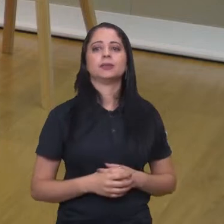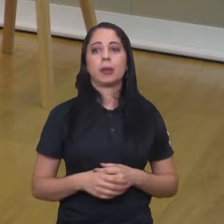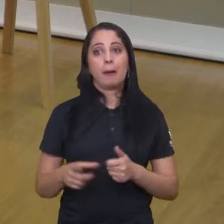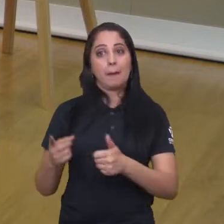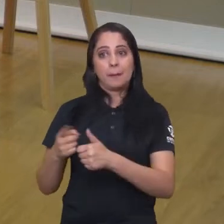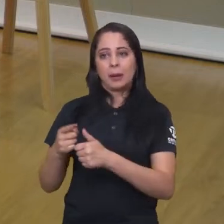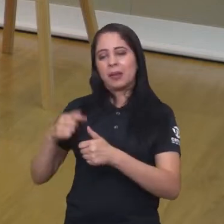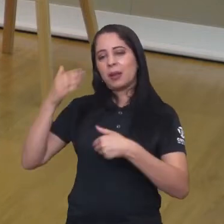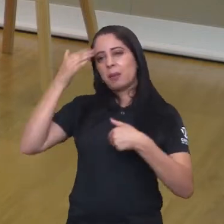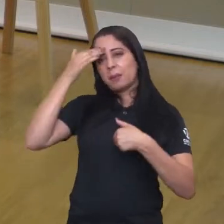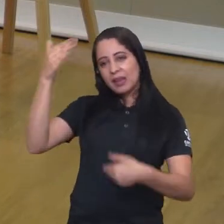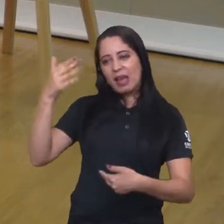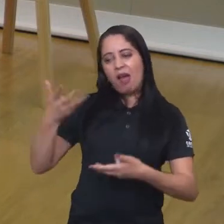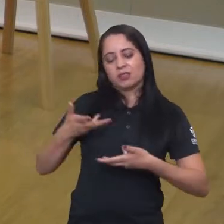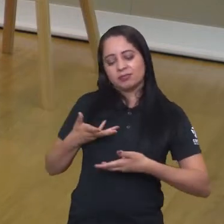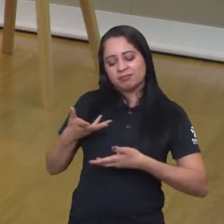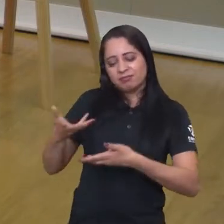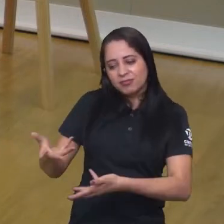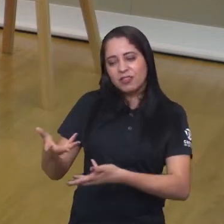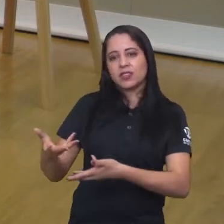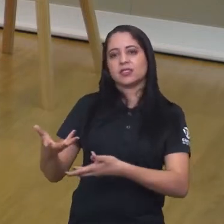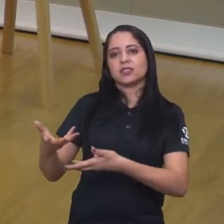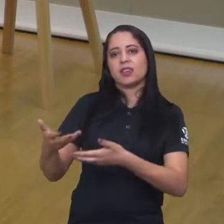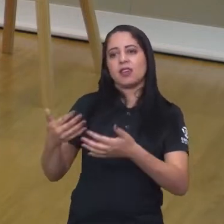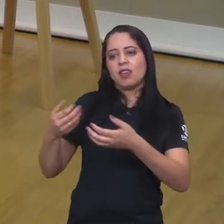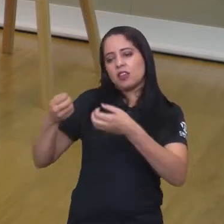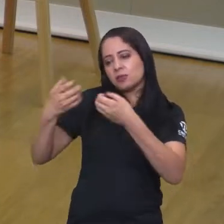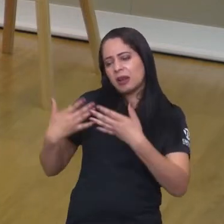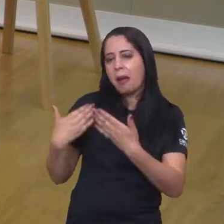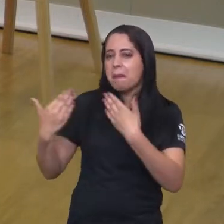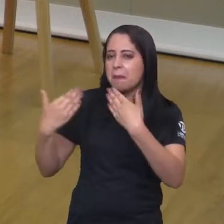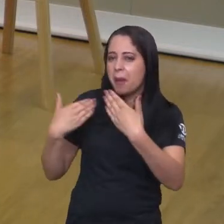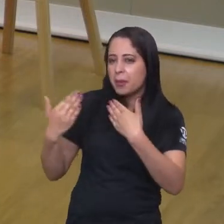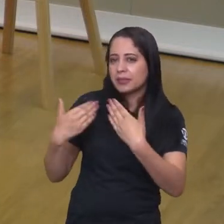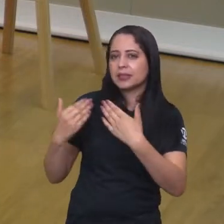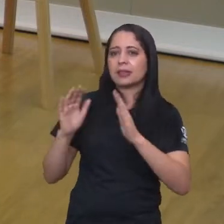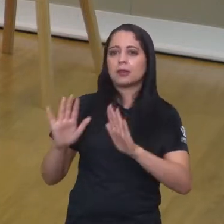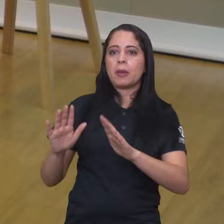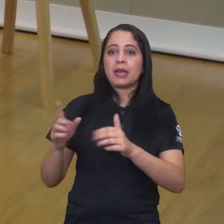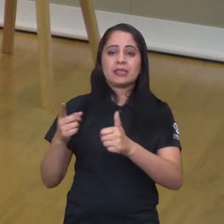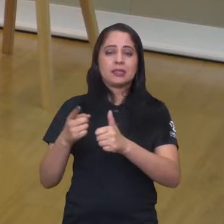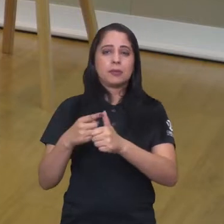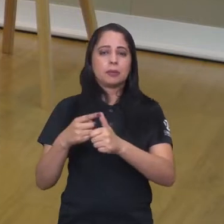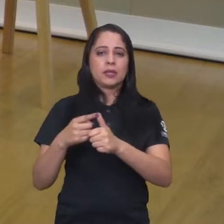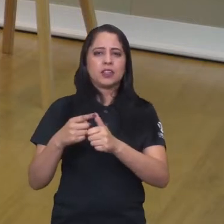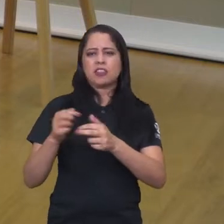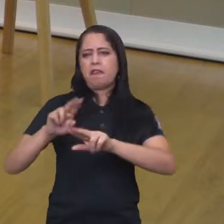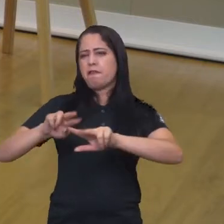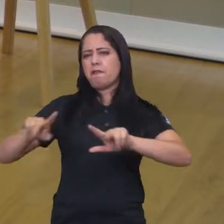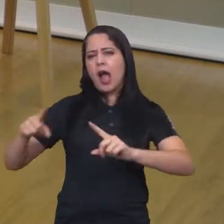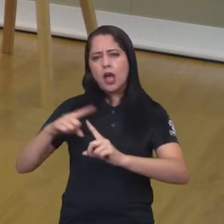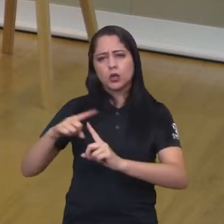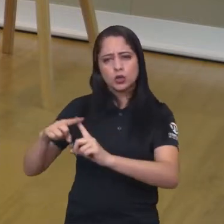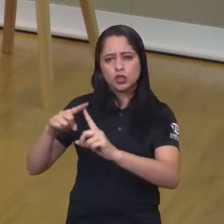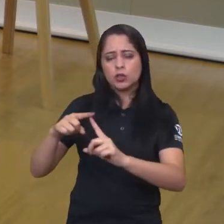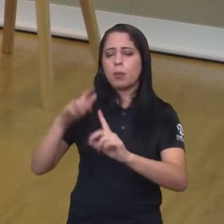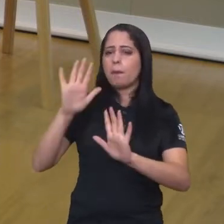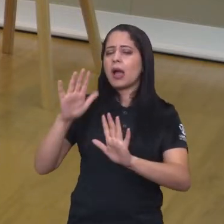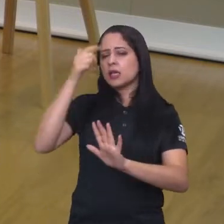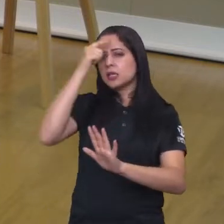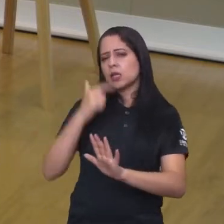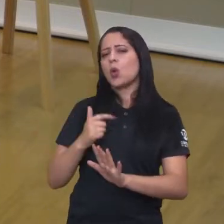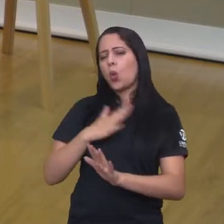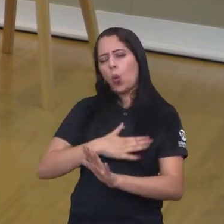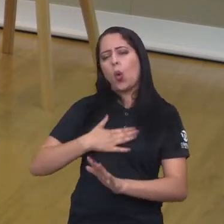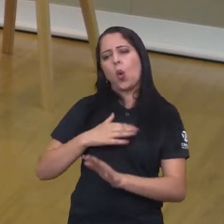primeiro quero agradecer o convite, de estar aqui, podendo contribuir com vocês. Eu falo assim que a definição de inteligência emocional tem várias, mas a que eu gosto de